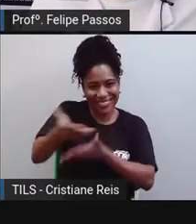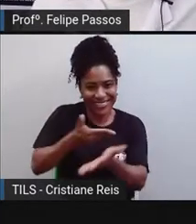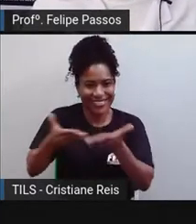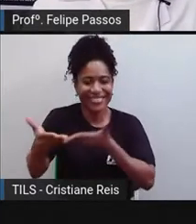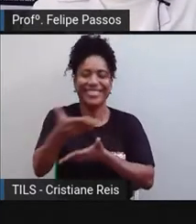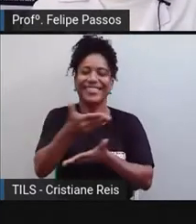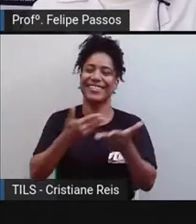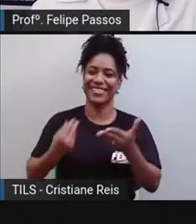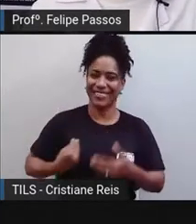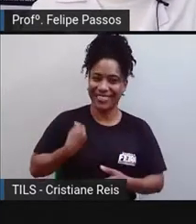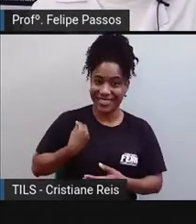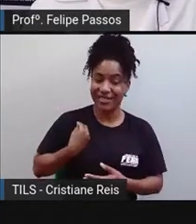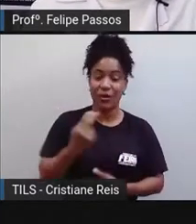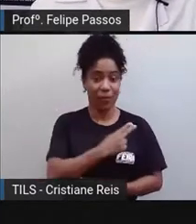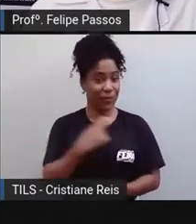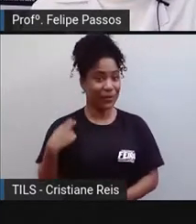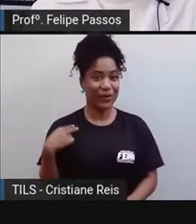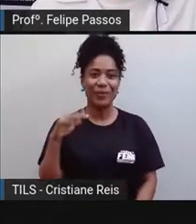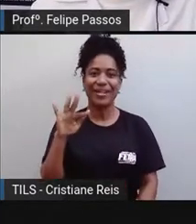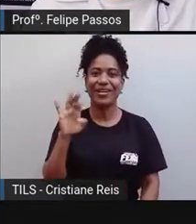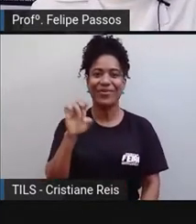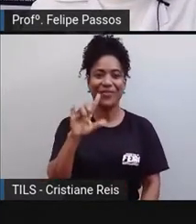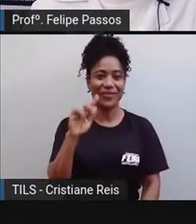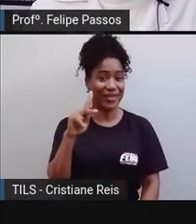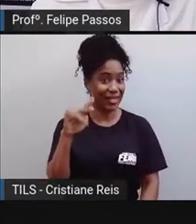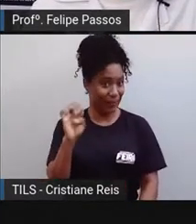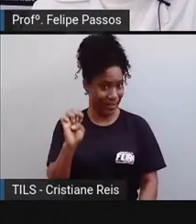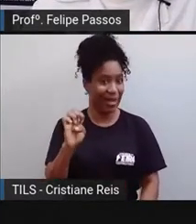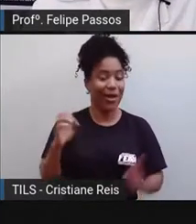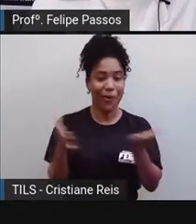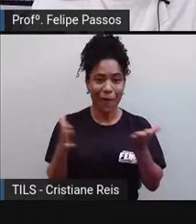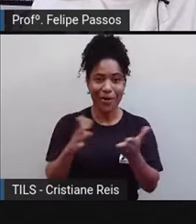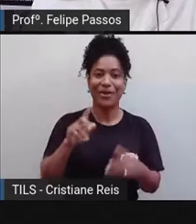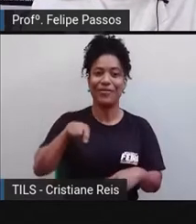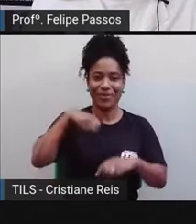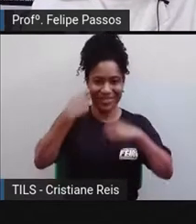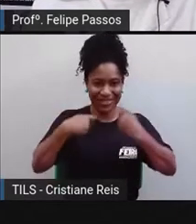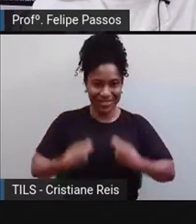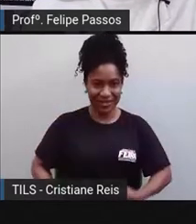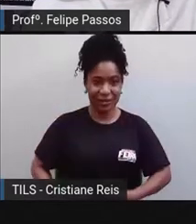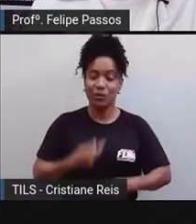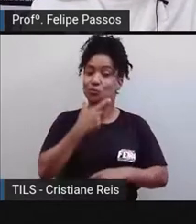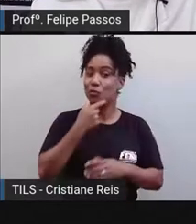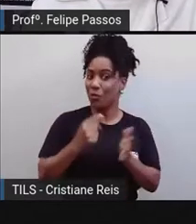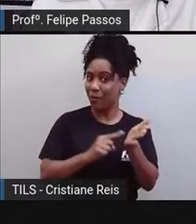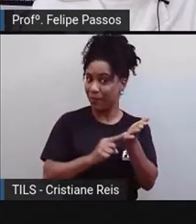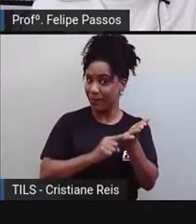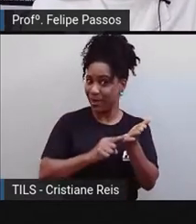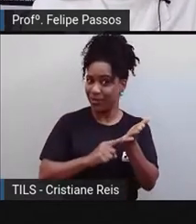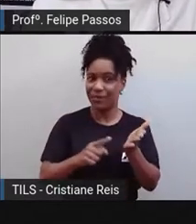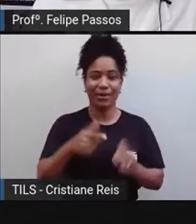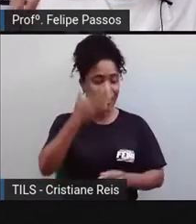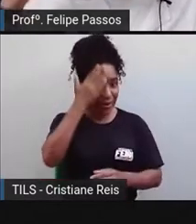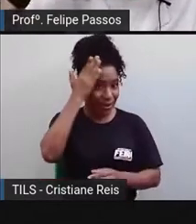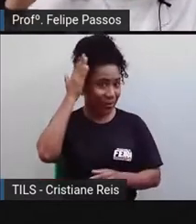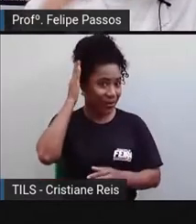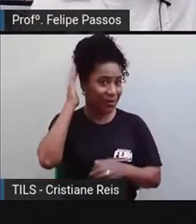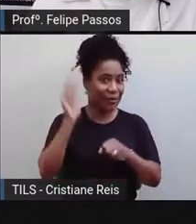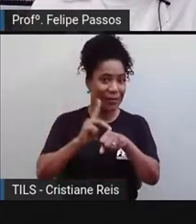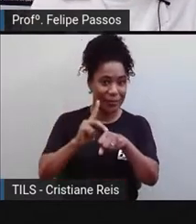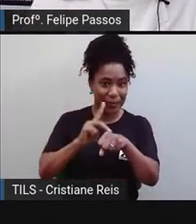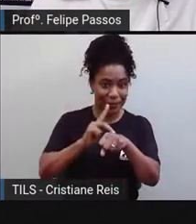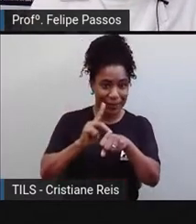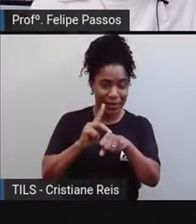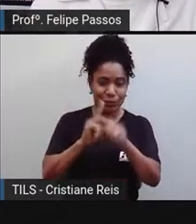Meu nome é Felipe Passos e eu vou começar fazendo a minha audiodescrição. Eu sou um homem branco, de cabelo preto, meu cabelo está